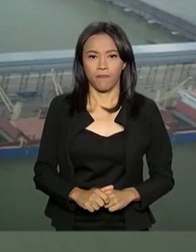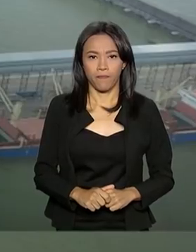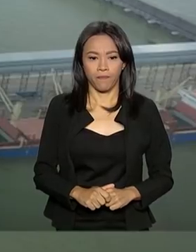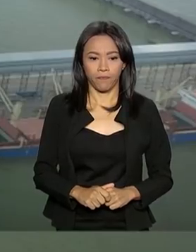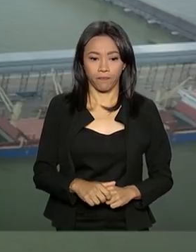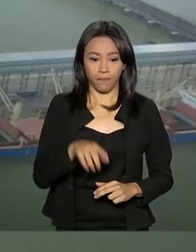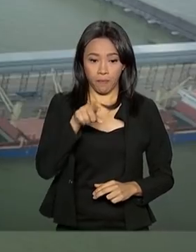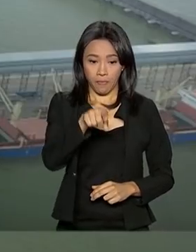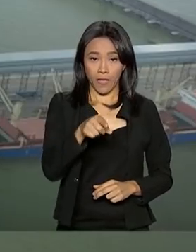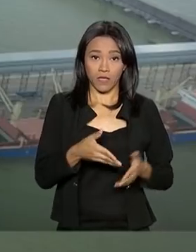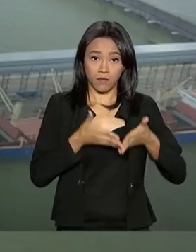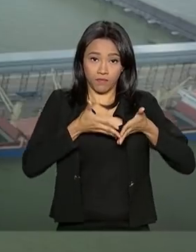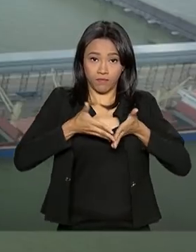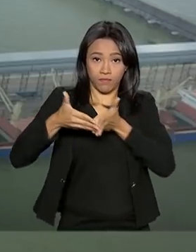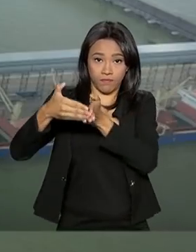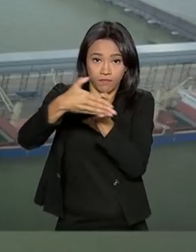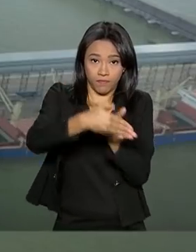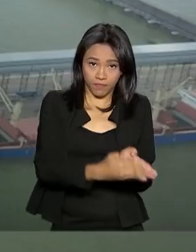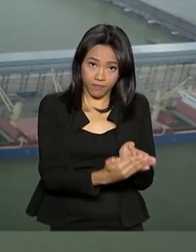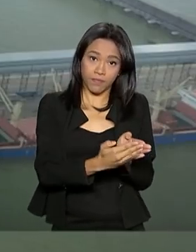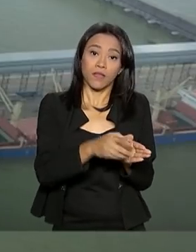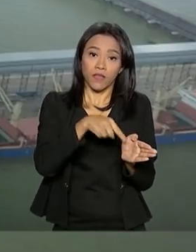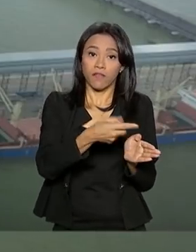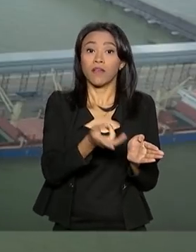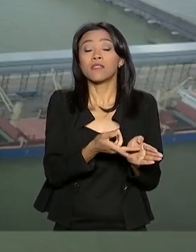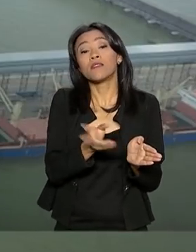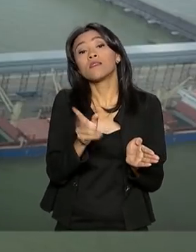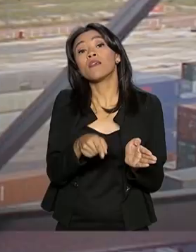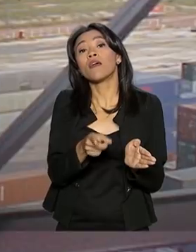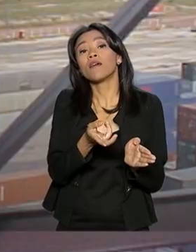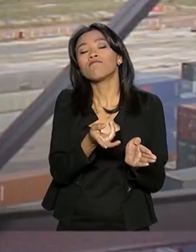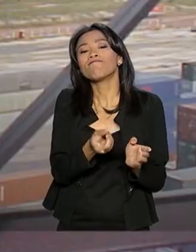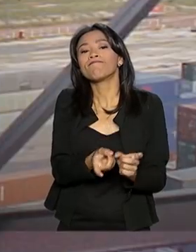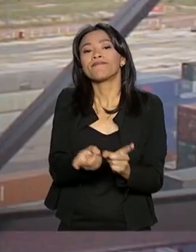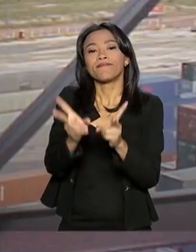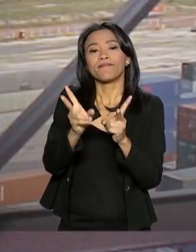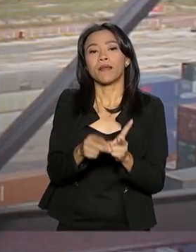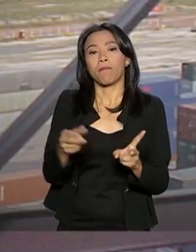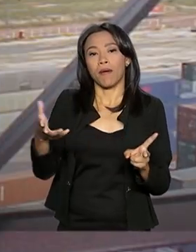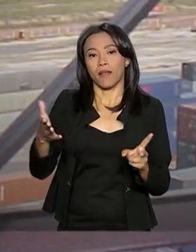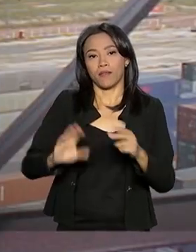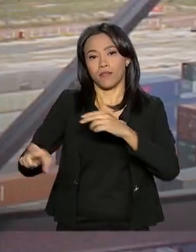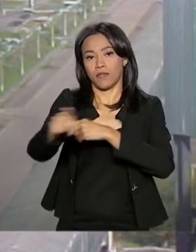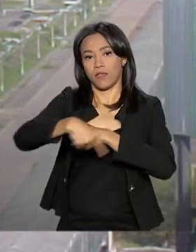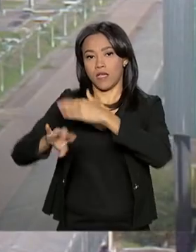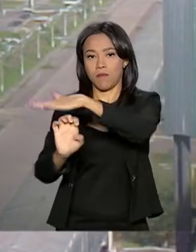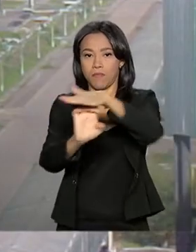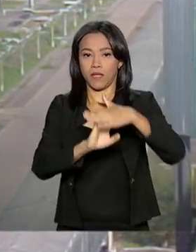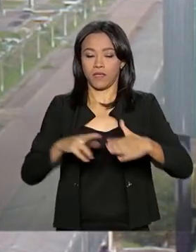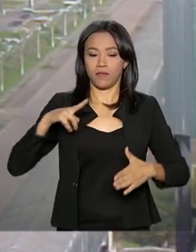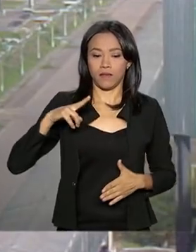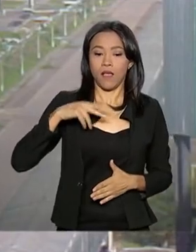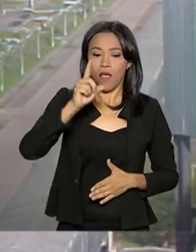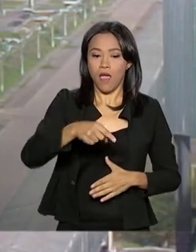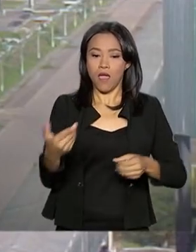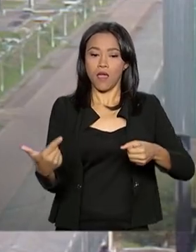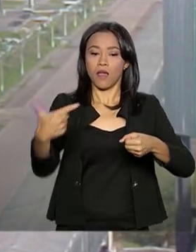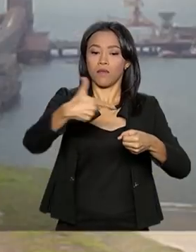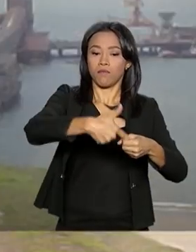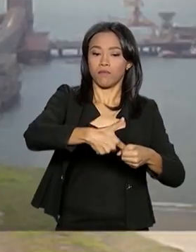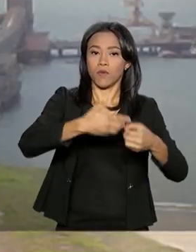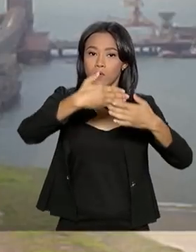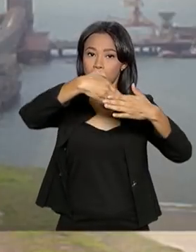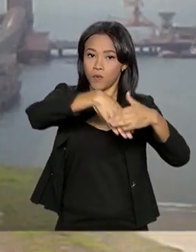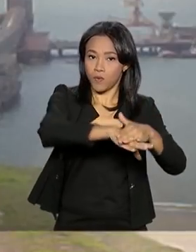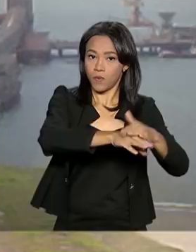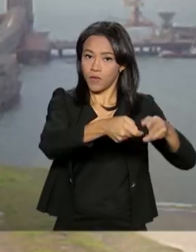Os terminais portuários que vão ser concedidos à iniciativa privada são destinados à armazenagem e transbordo de combustíveis.